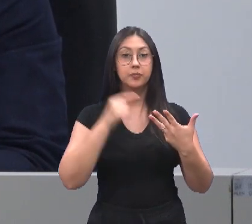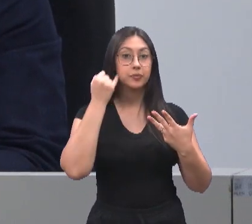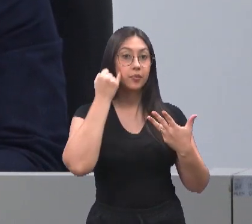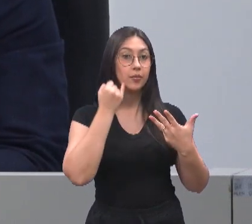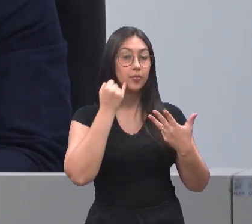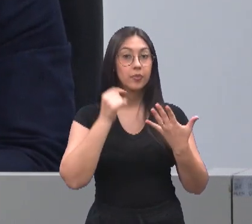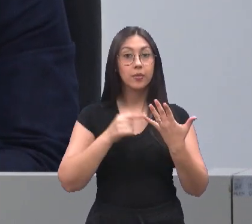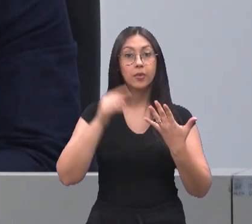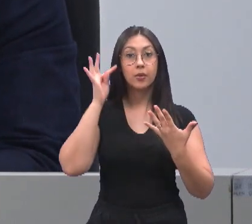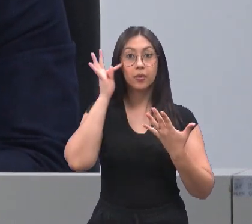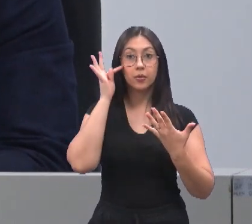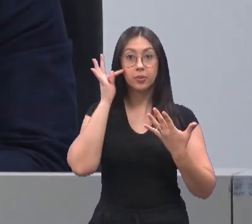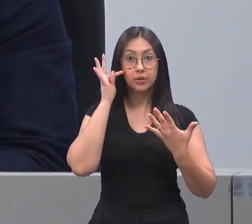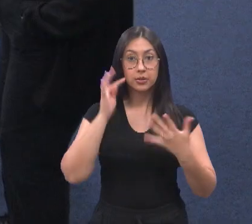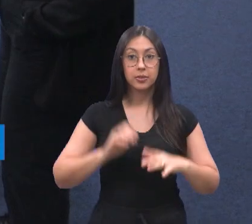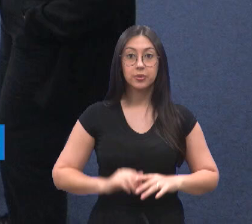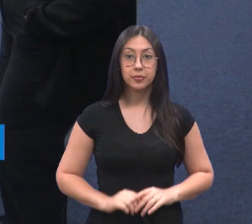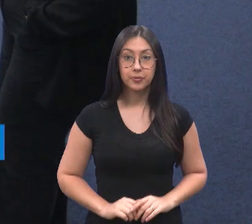Tomás Henrique.